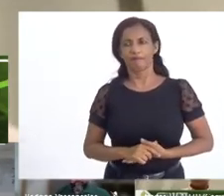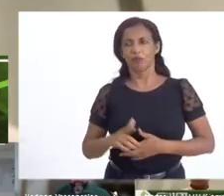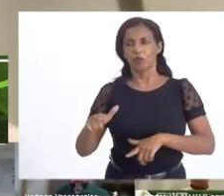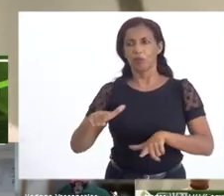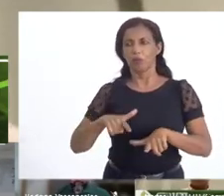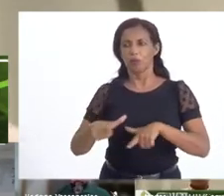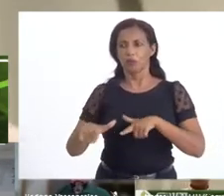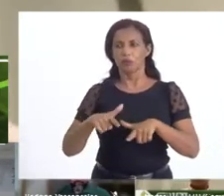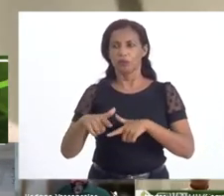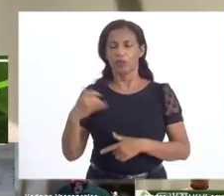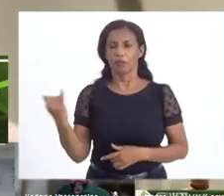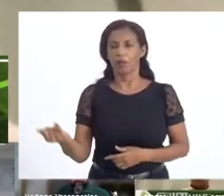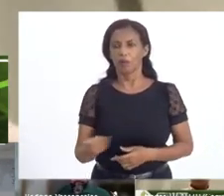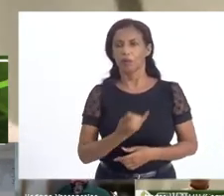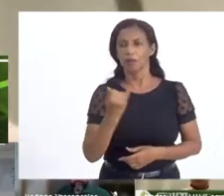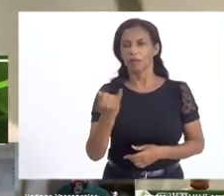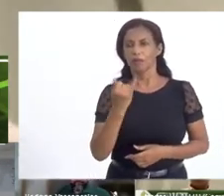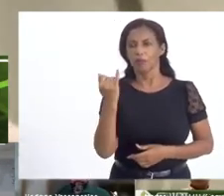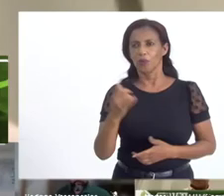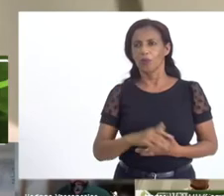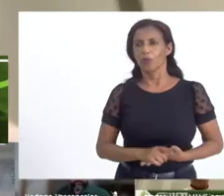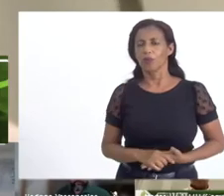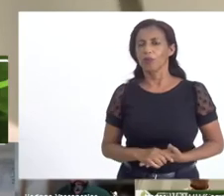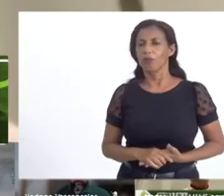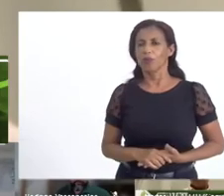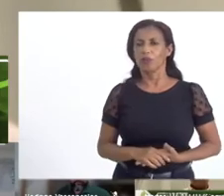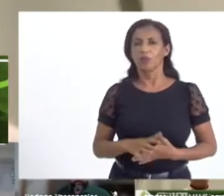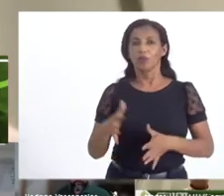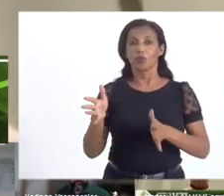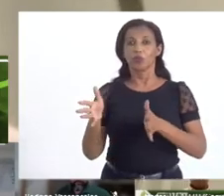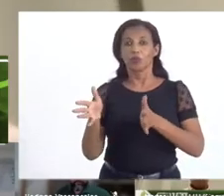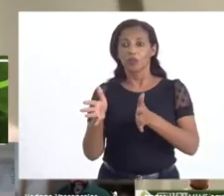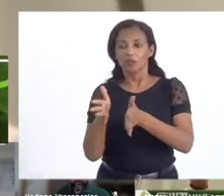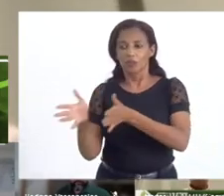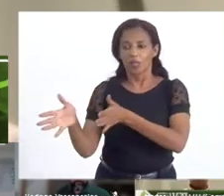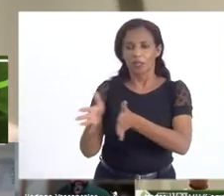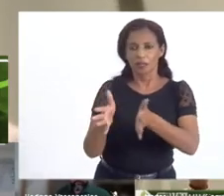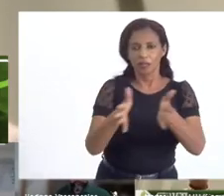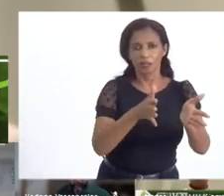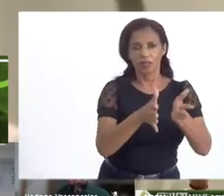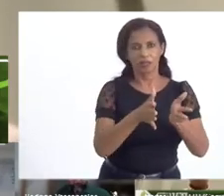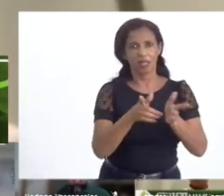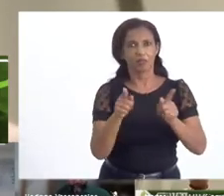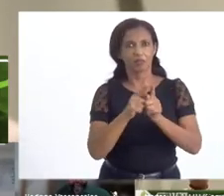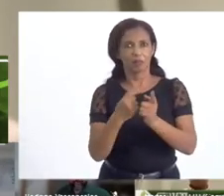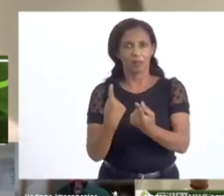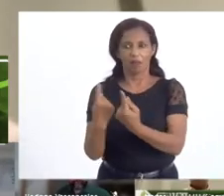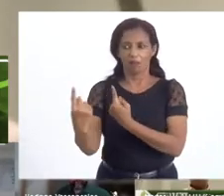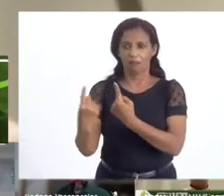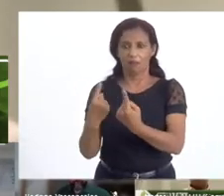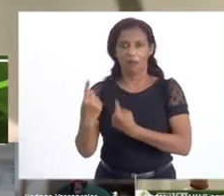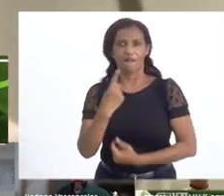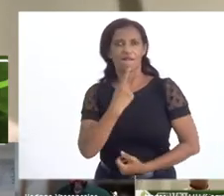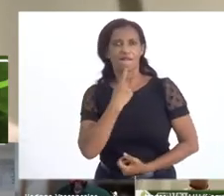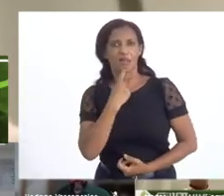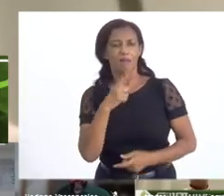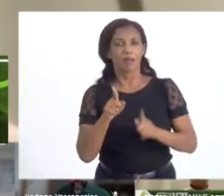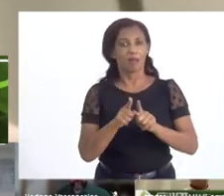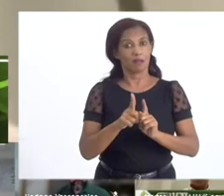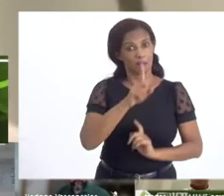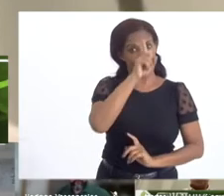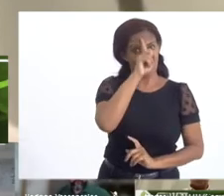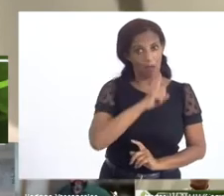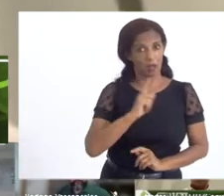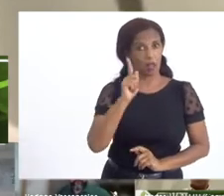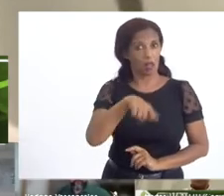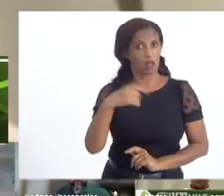trabalho importante da PM nos acessos à linha vermelha e linha amarela. Eu acho importante,